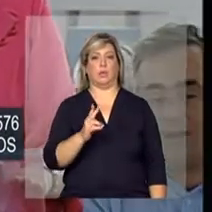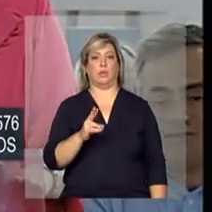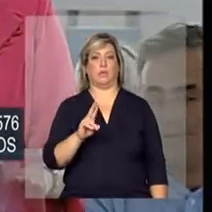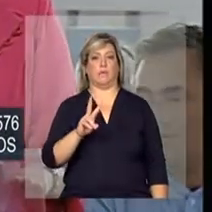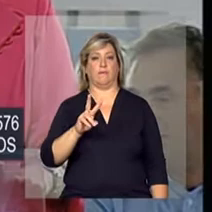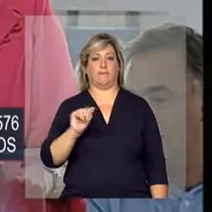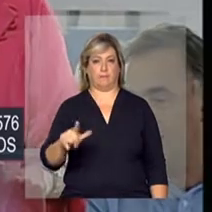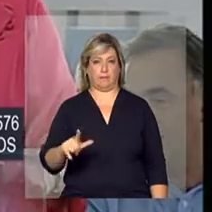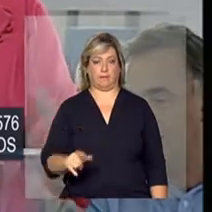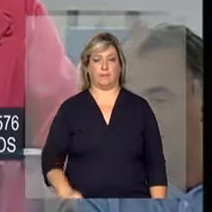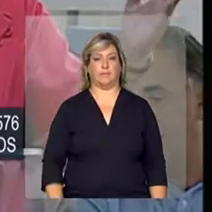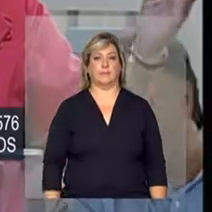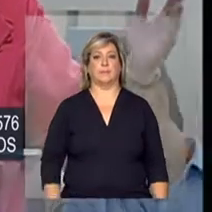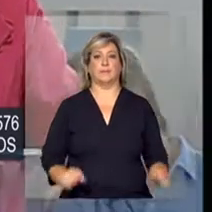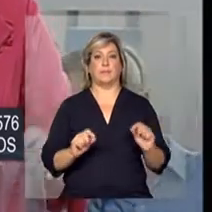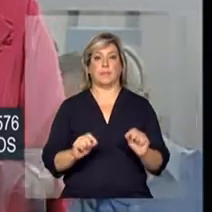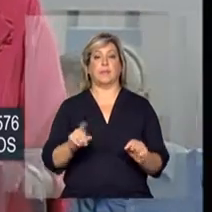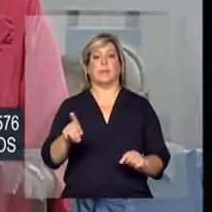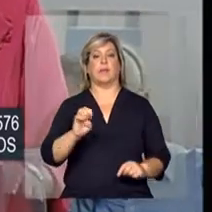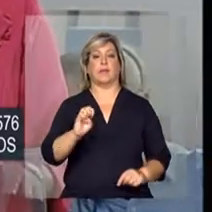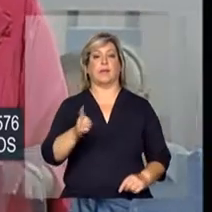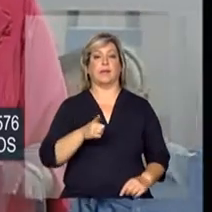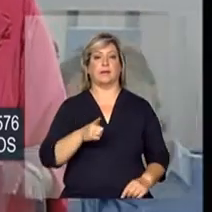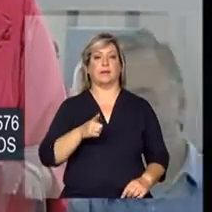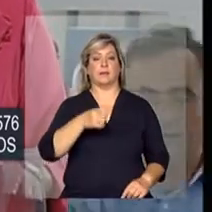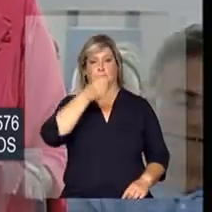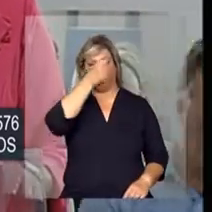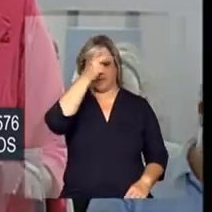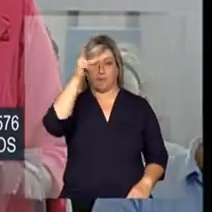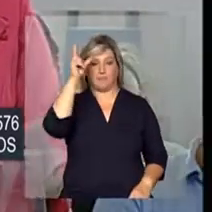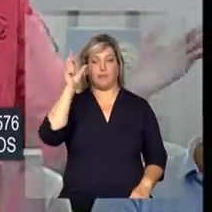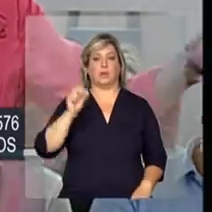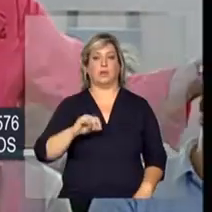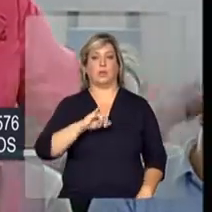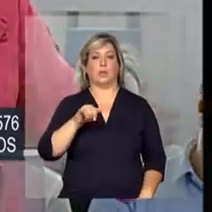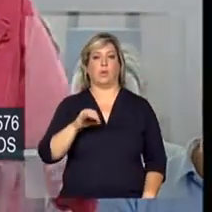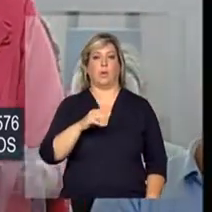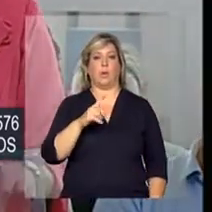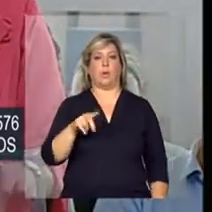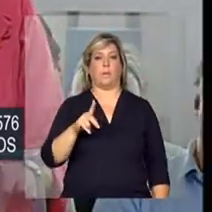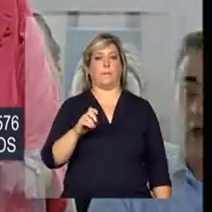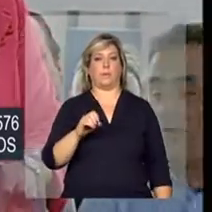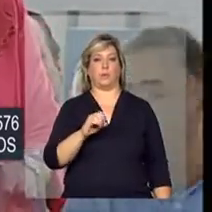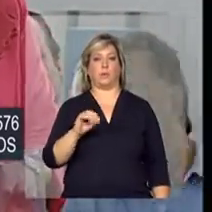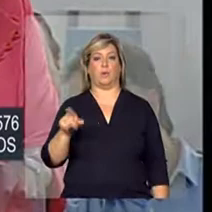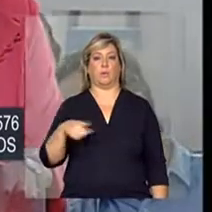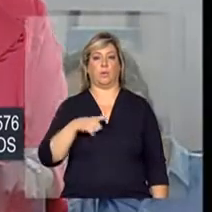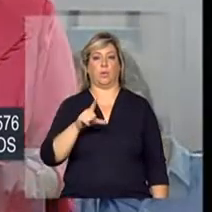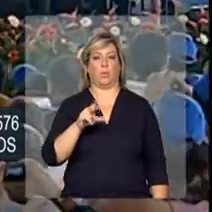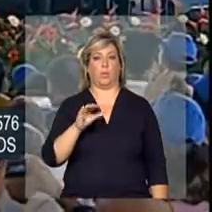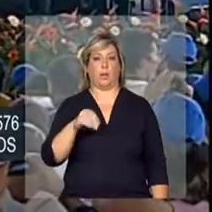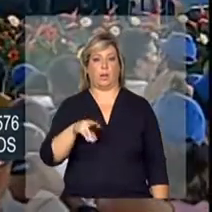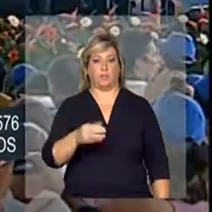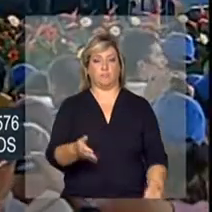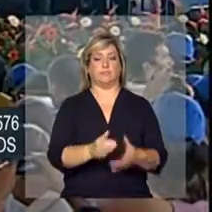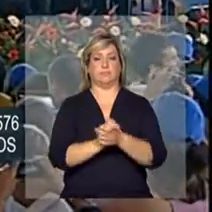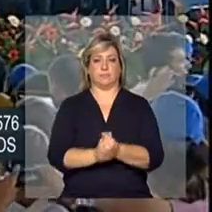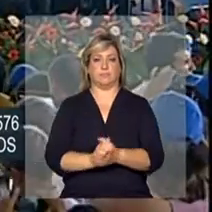Ferreira. O ex-prefeito de João Pessoa, Luciano Agra.